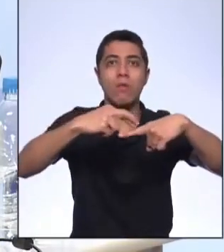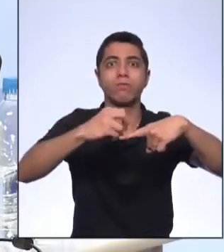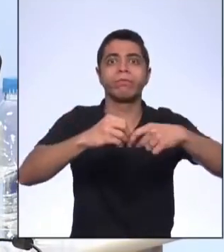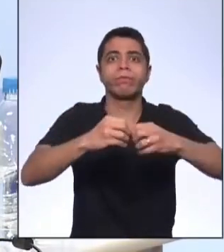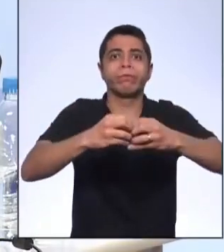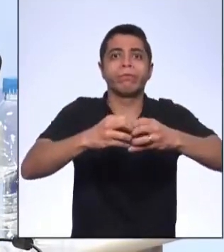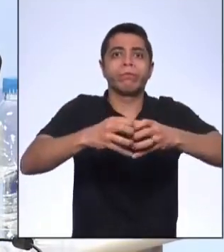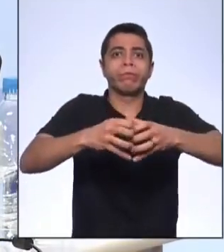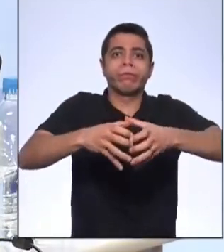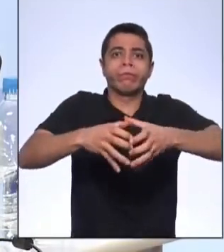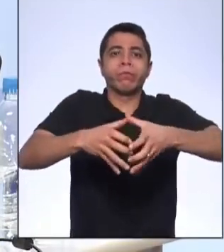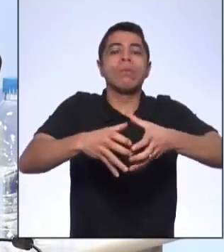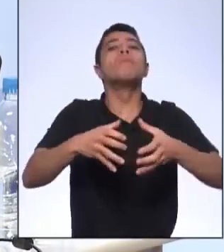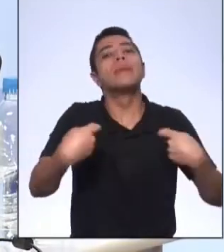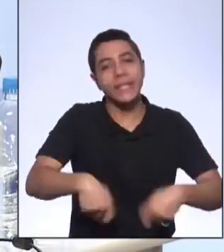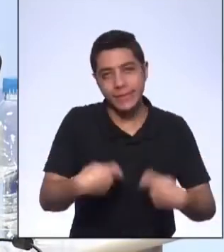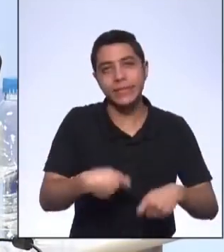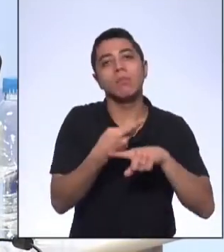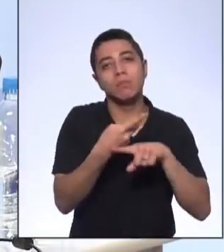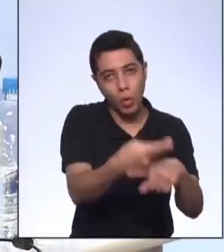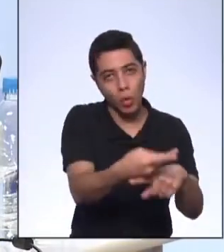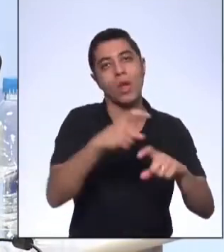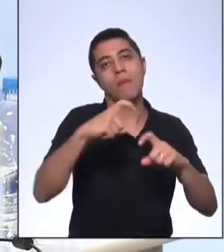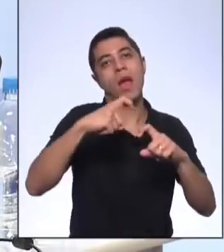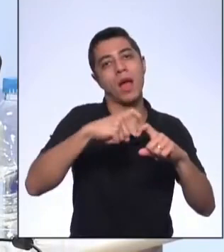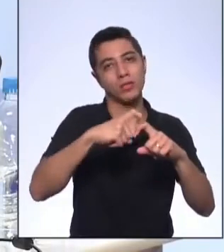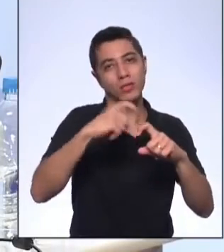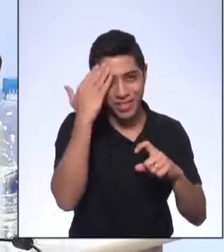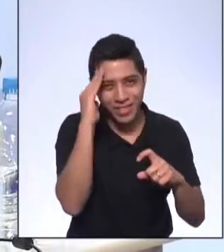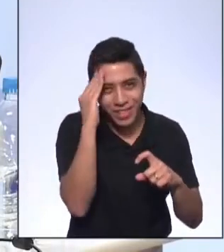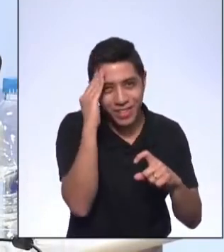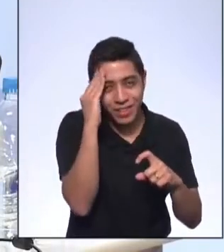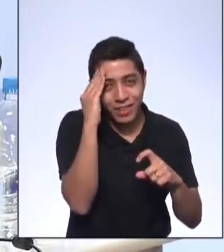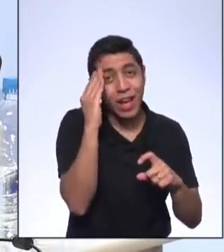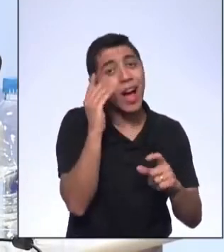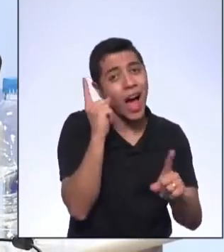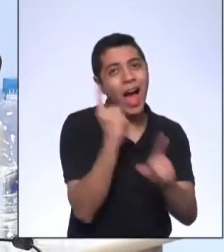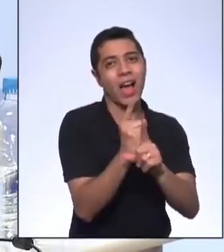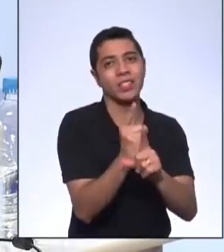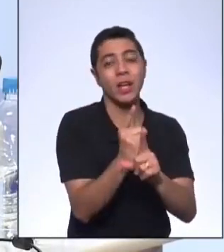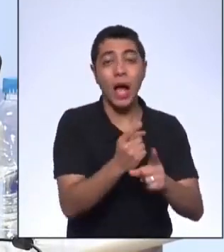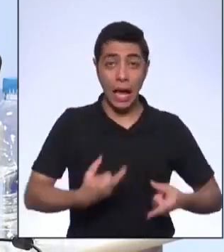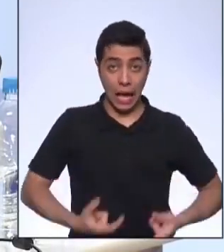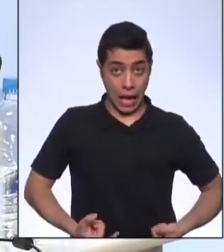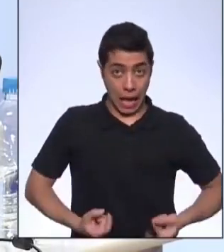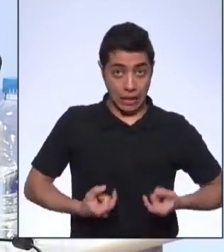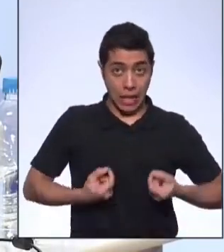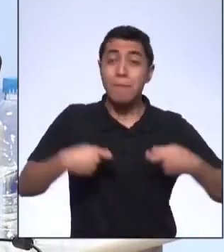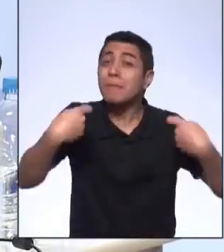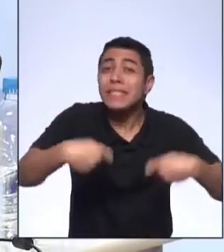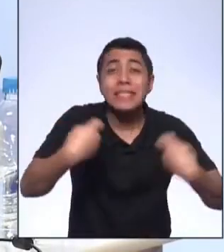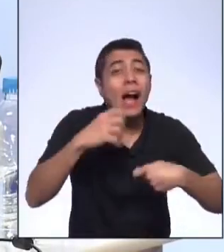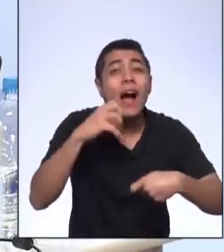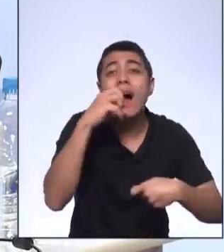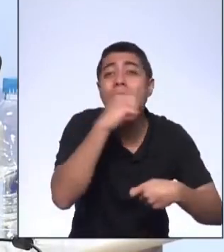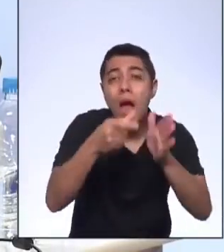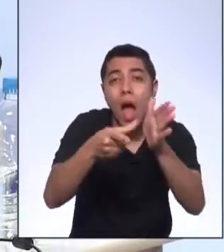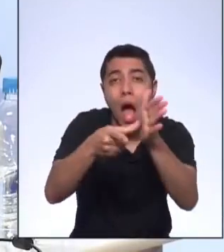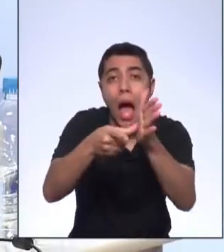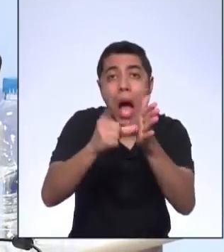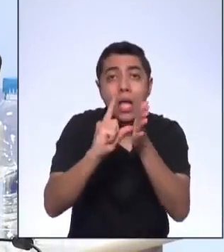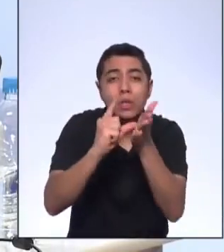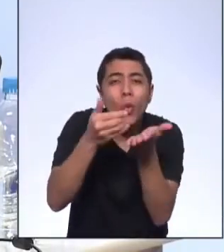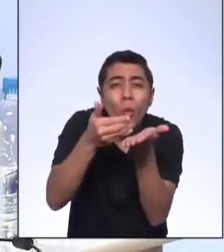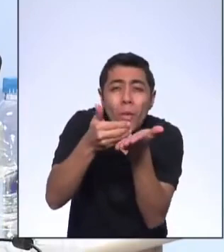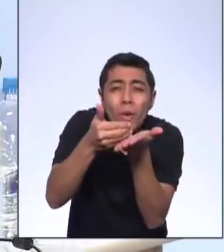que é importante nesses casos é que todos esses tipos de câncer eles têm que ser detectados logo no início. Ok? É muito importante a gente